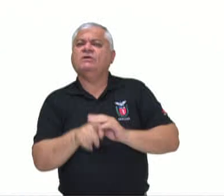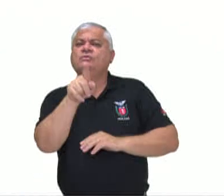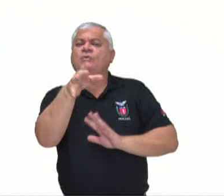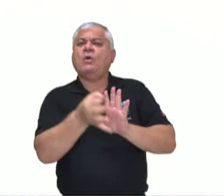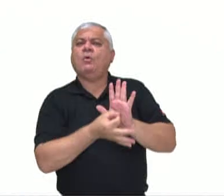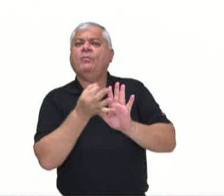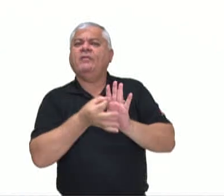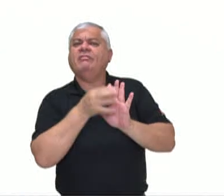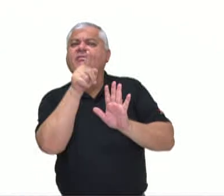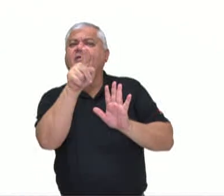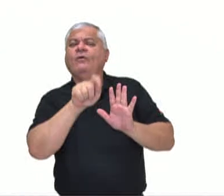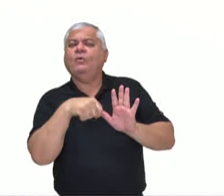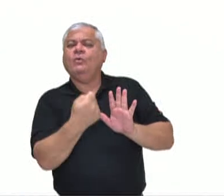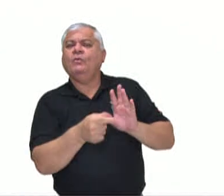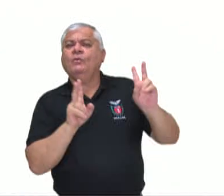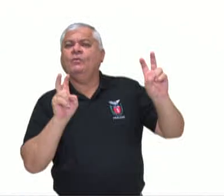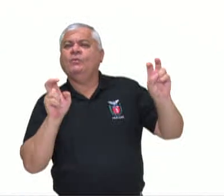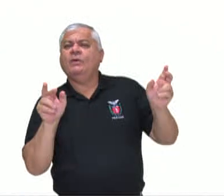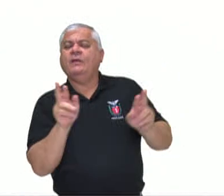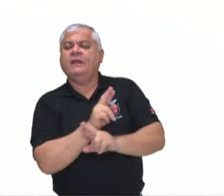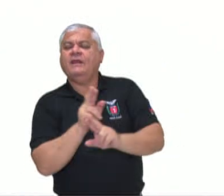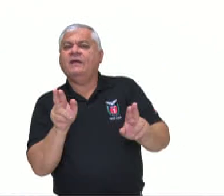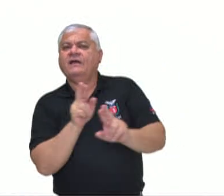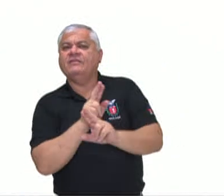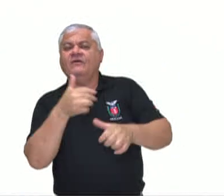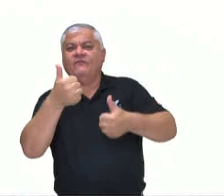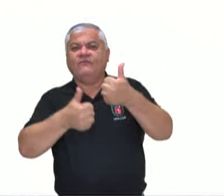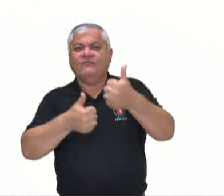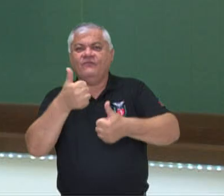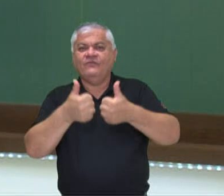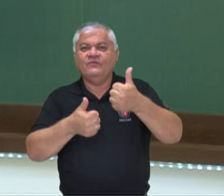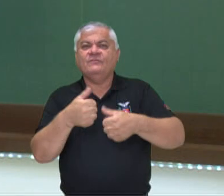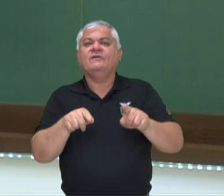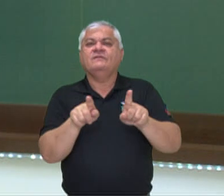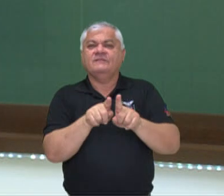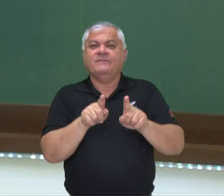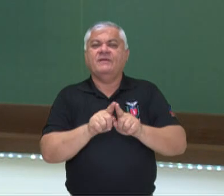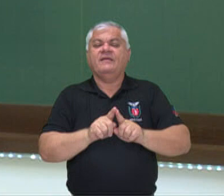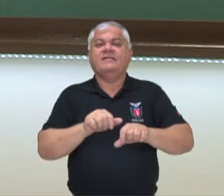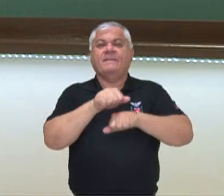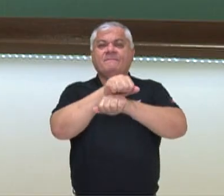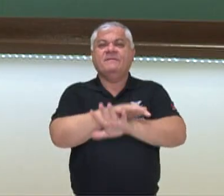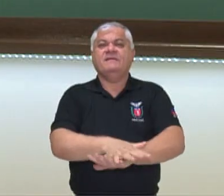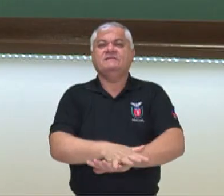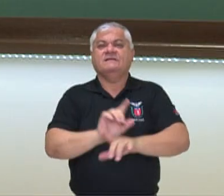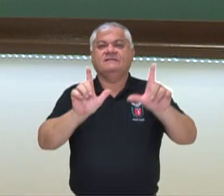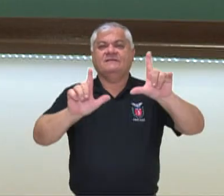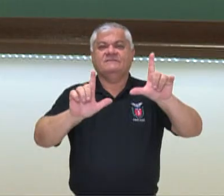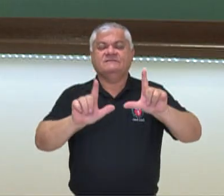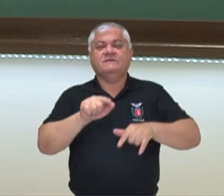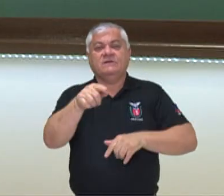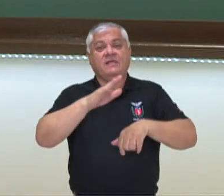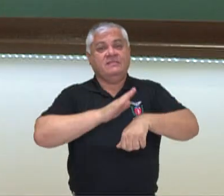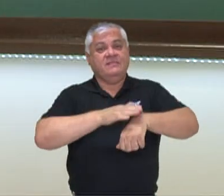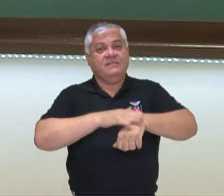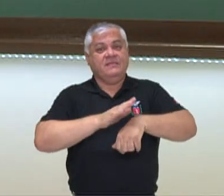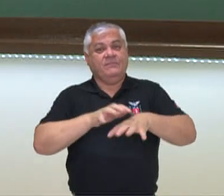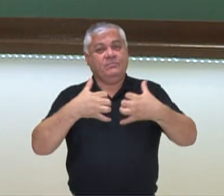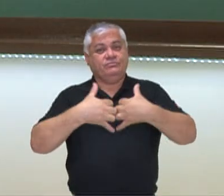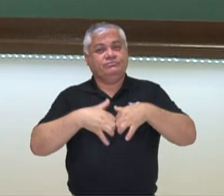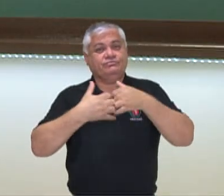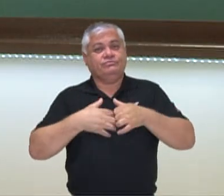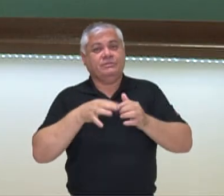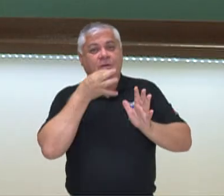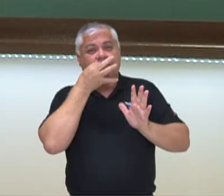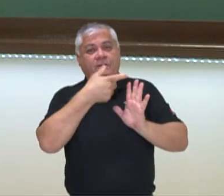opinião sobre a relação do futebol e da mídia. Um tempinho para você pôr a sua opinião